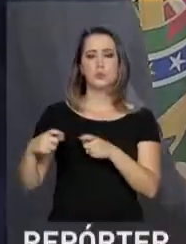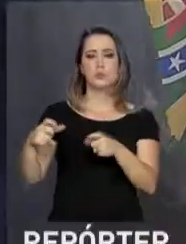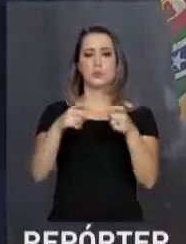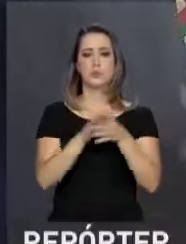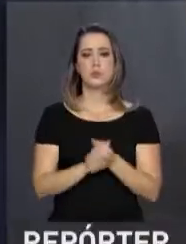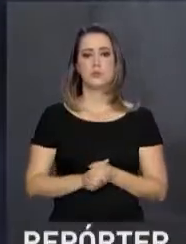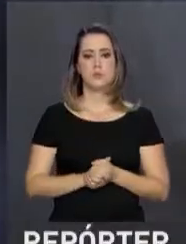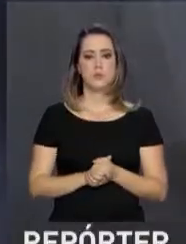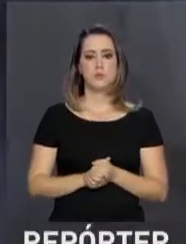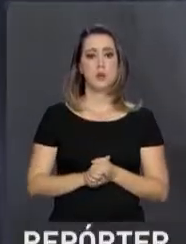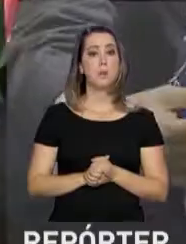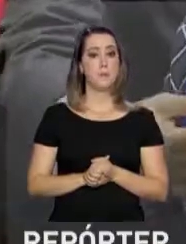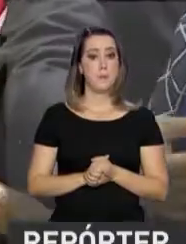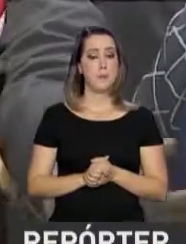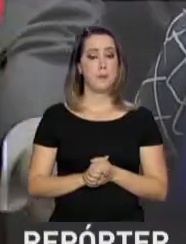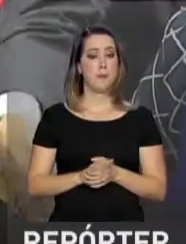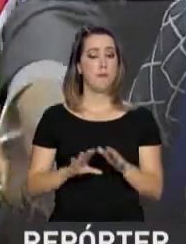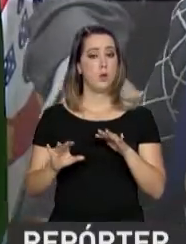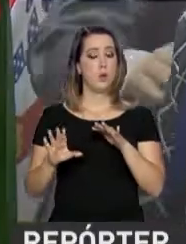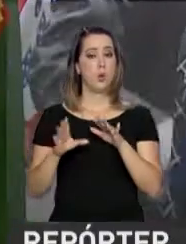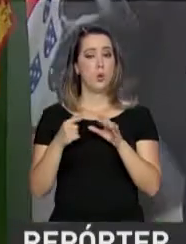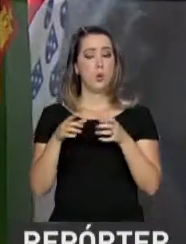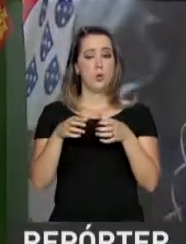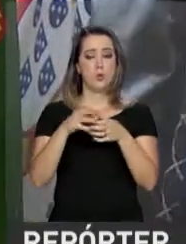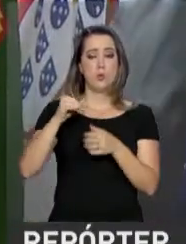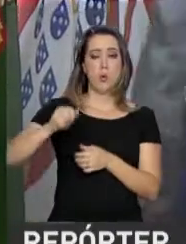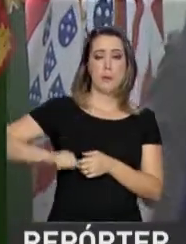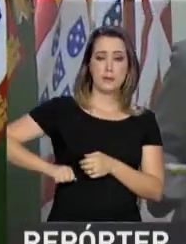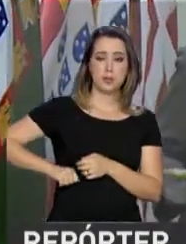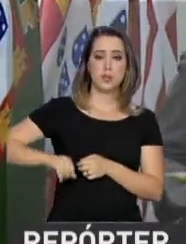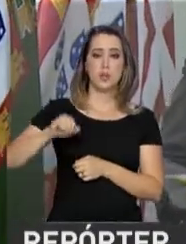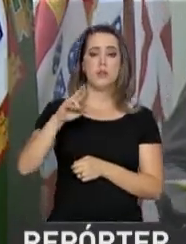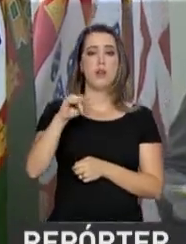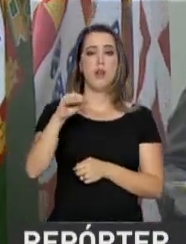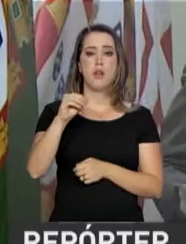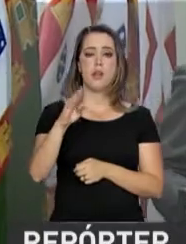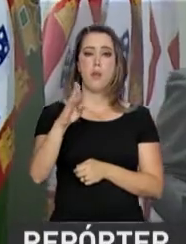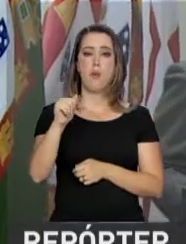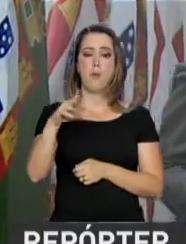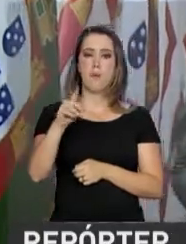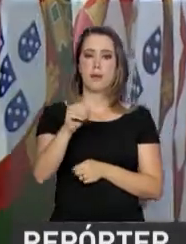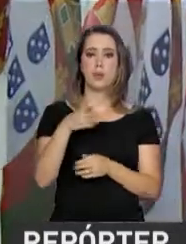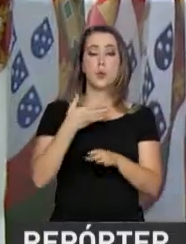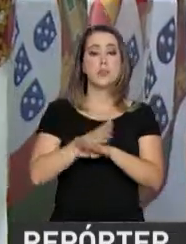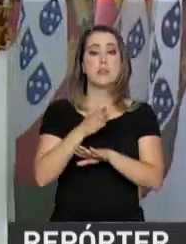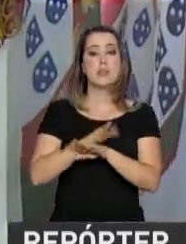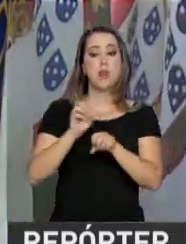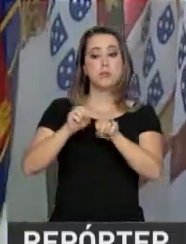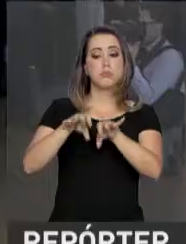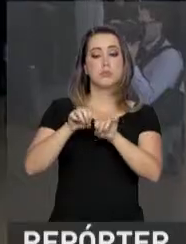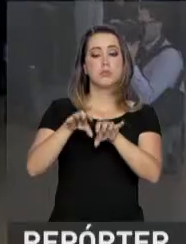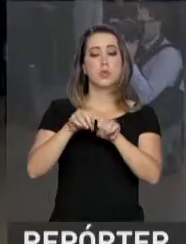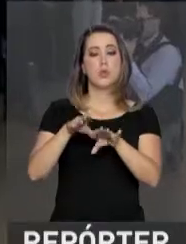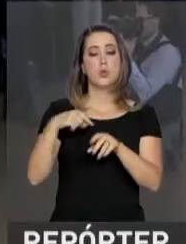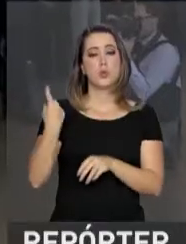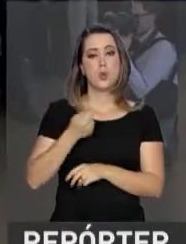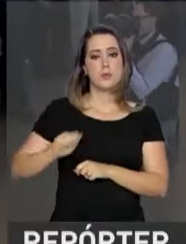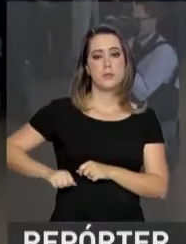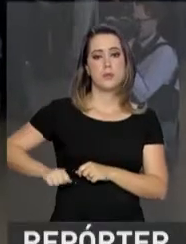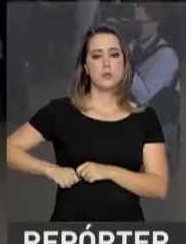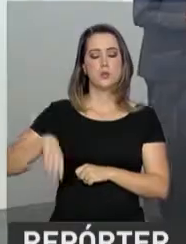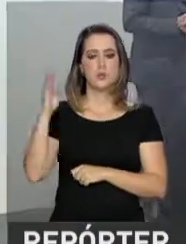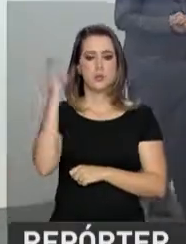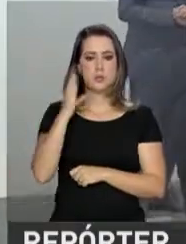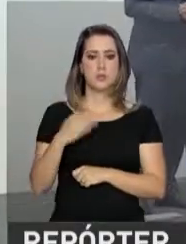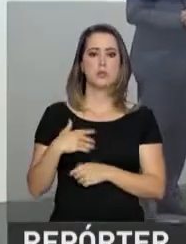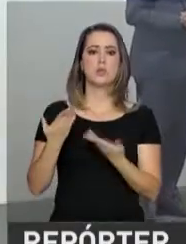instituto rio branco criado em 1945 é a escola que forma os diplomatas brasileiros o nome é uma homenagem